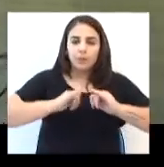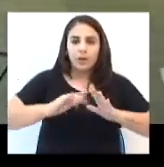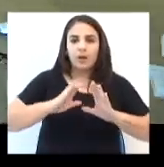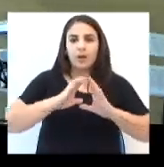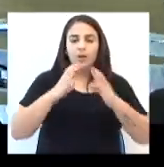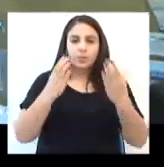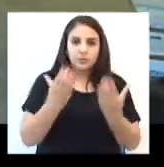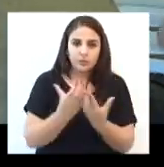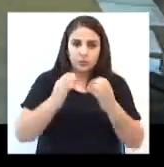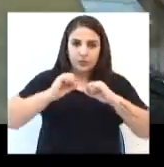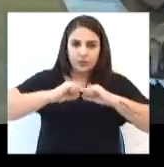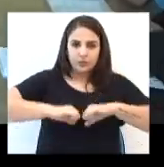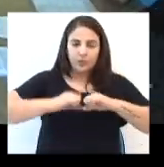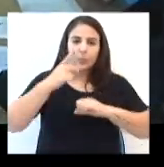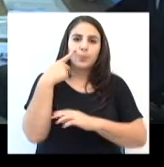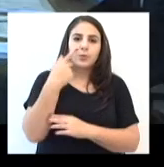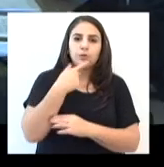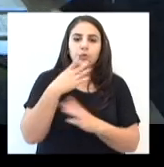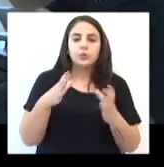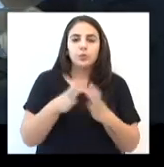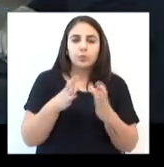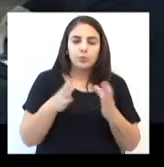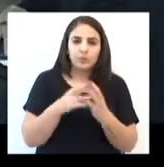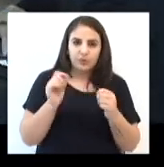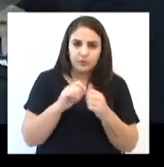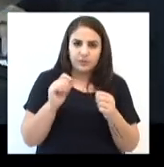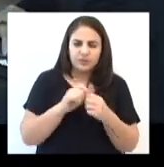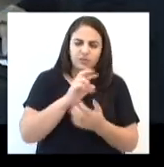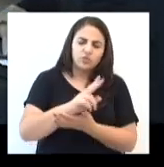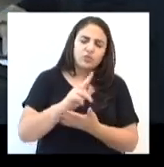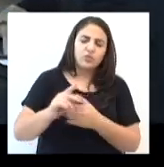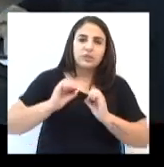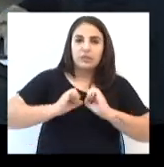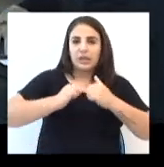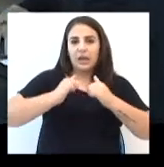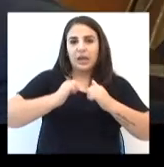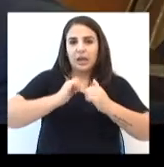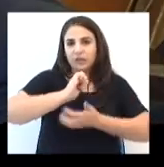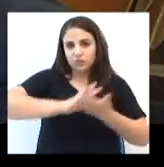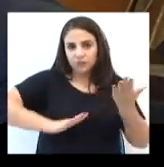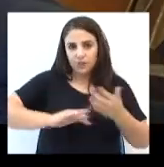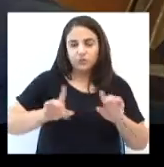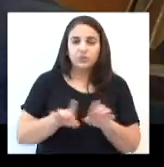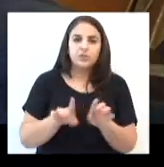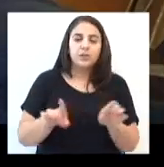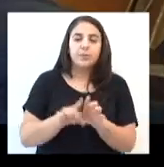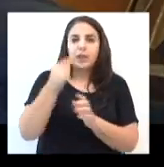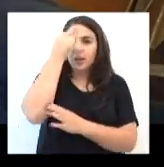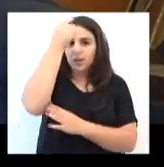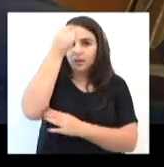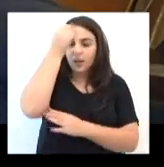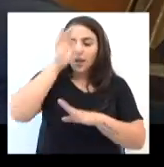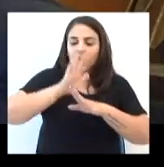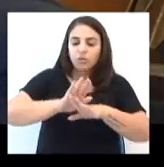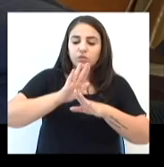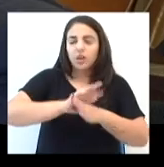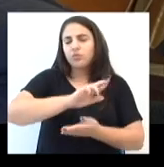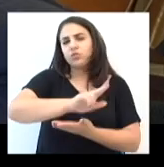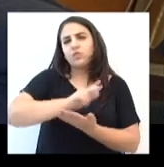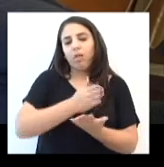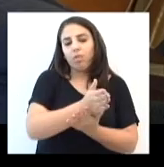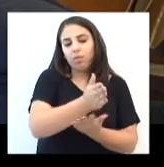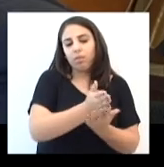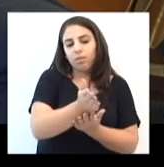comunidade sobre o sistema político, o grupo vai realizar uma série de atividades. A ideia é contemplar diferentes